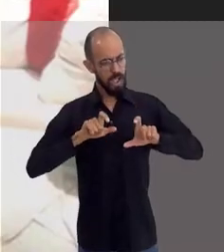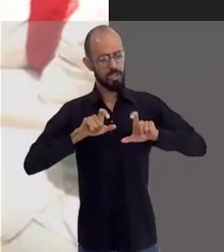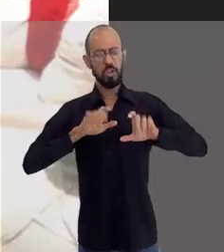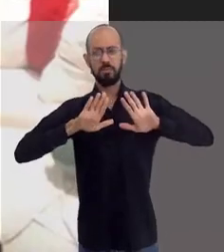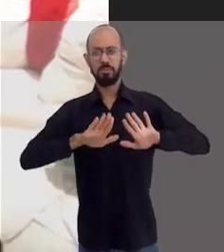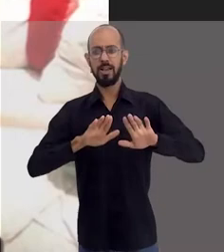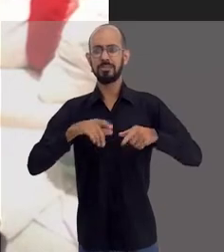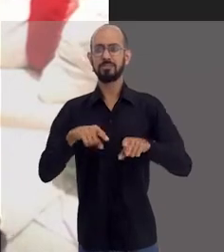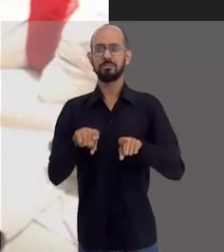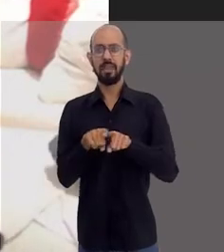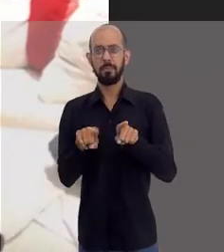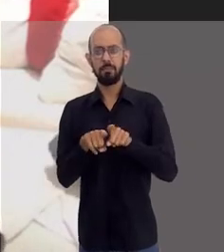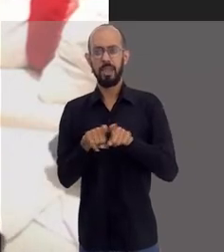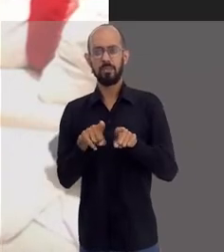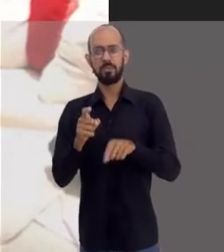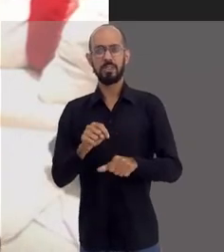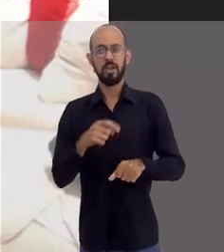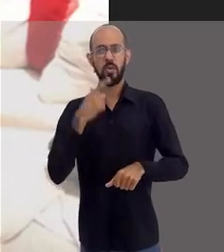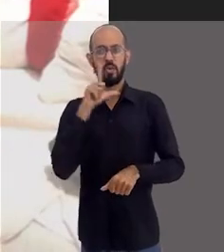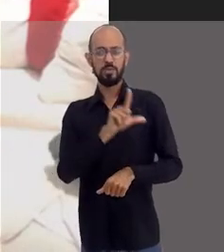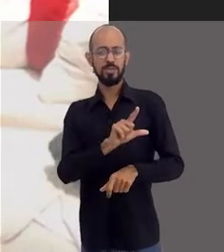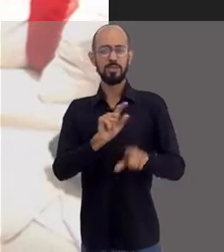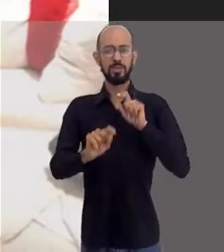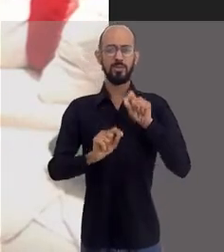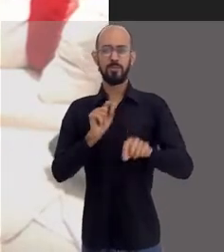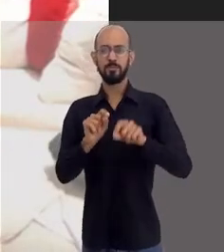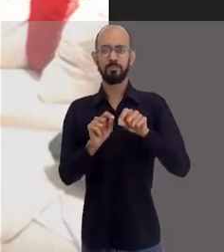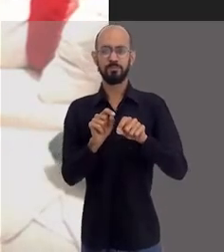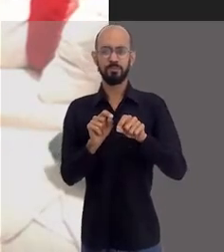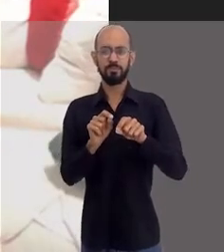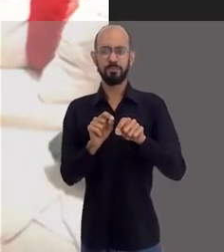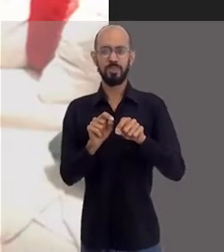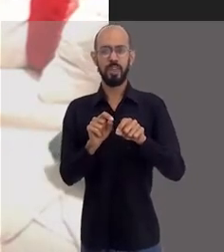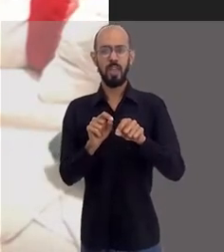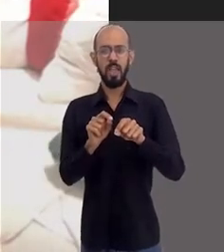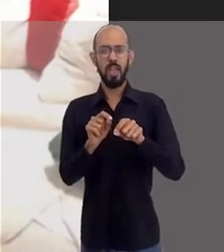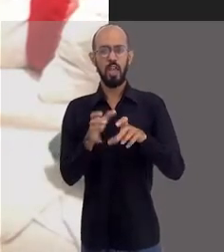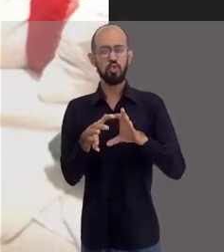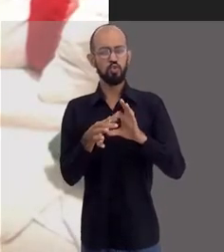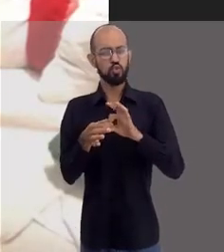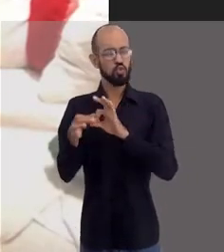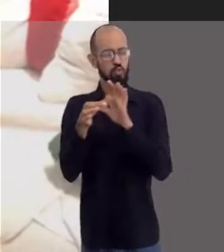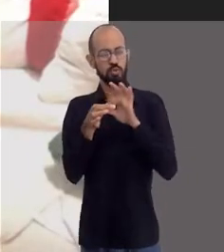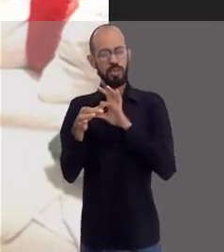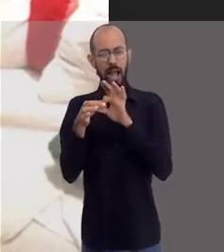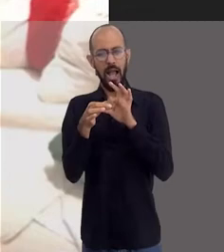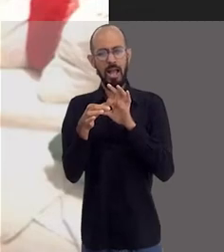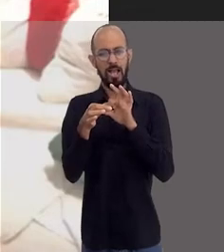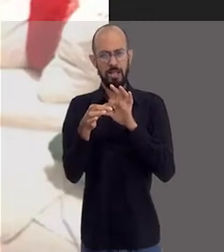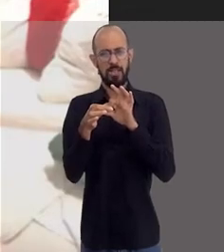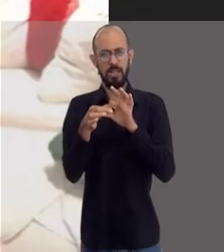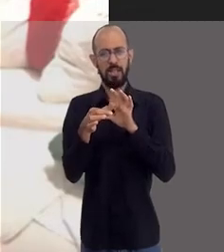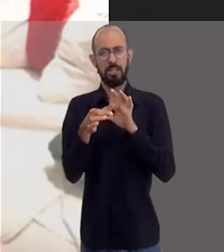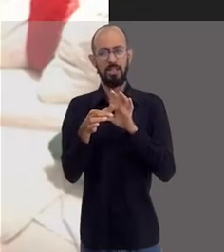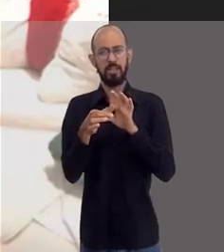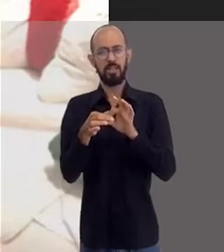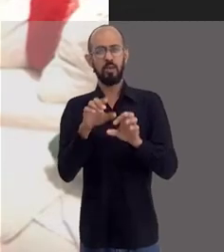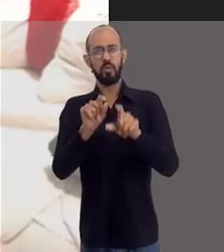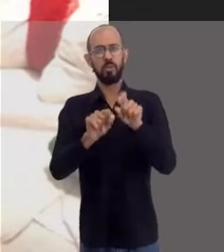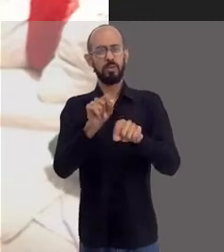valer disso você ainda mantém consigo você conseguiu manter juntinho ali Pari passu